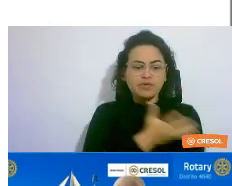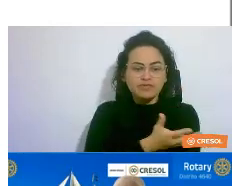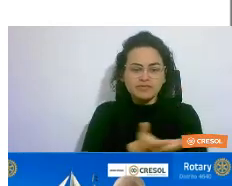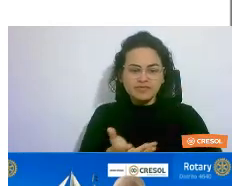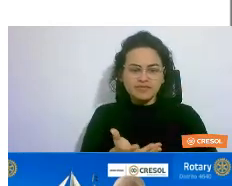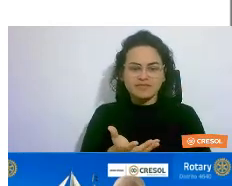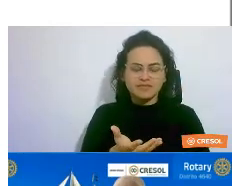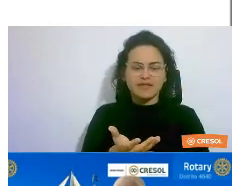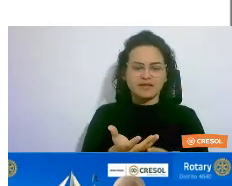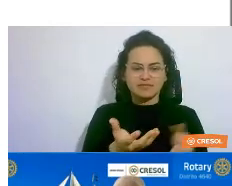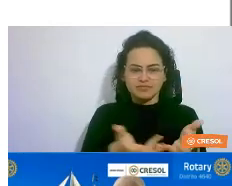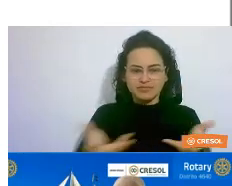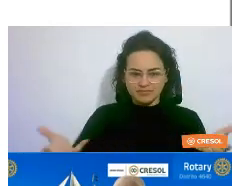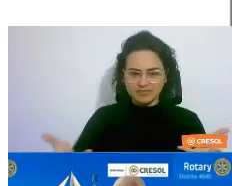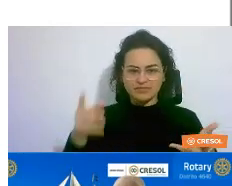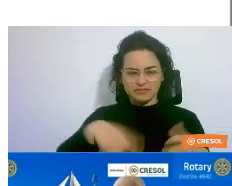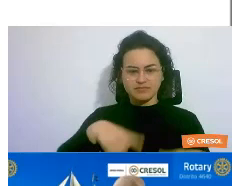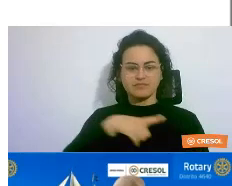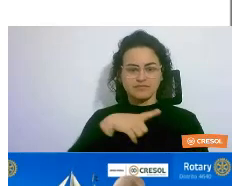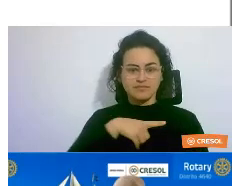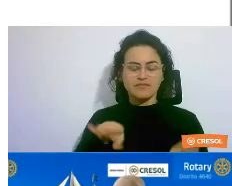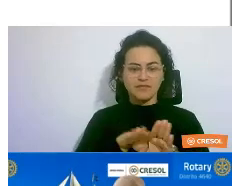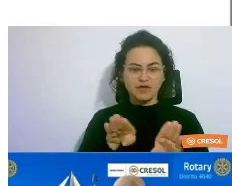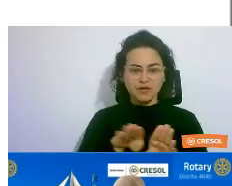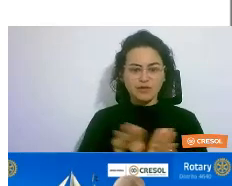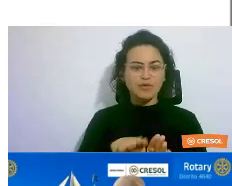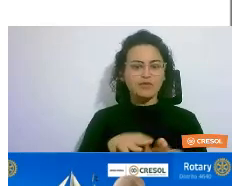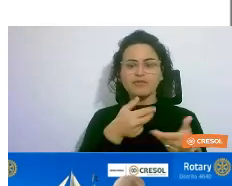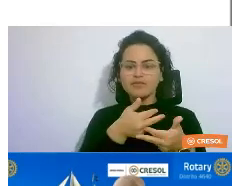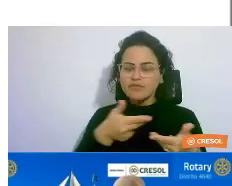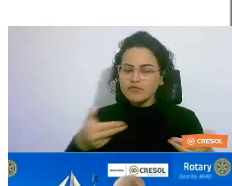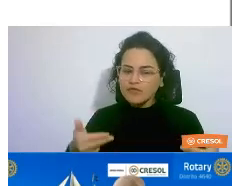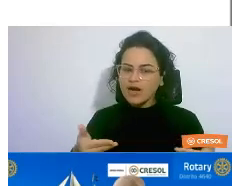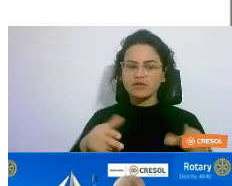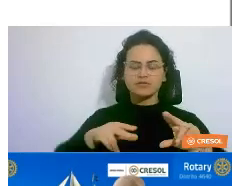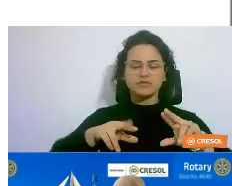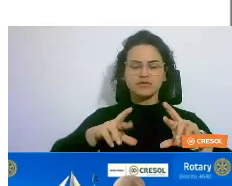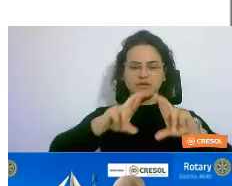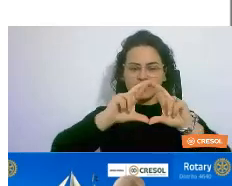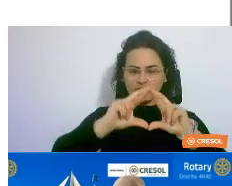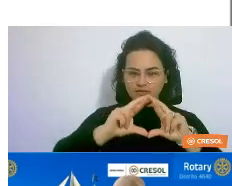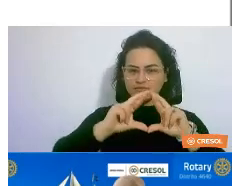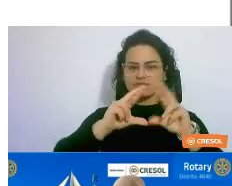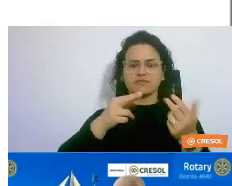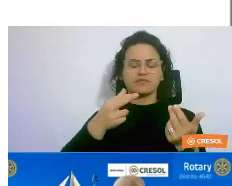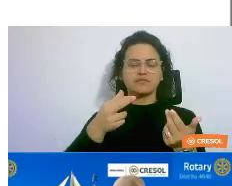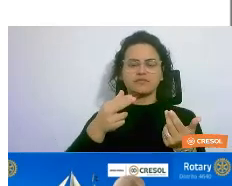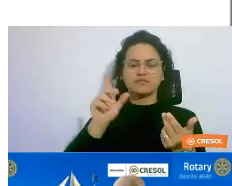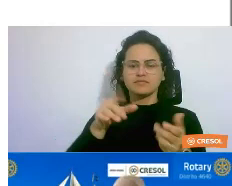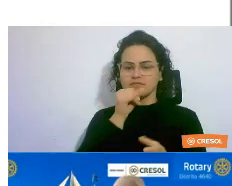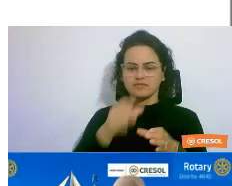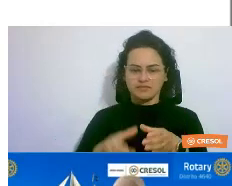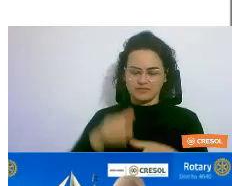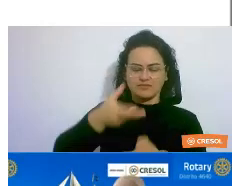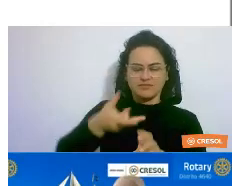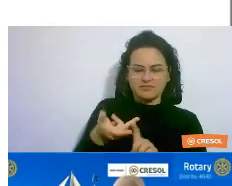com o uso da compostagem, reciclagem de garrafas PETs, eles utilizavam para fazer mudas e aí